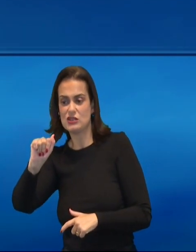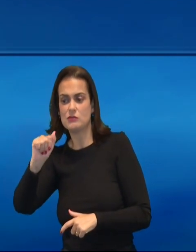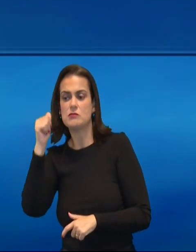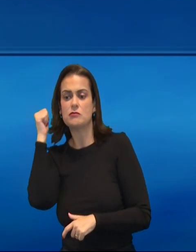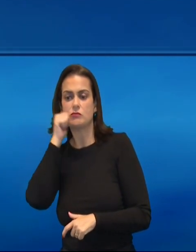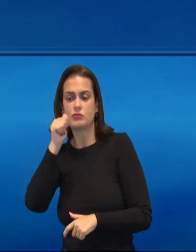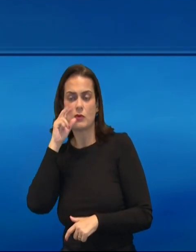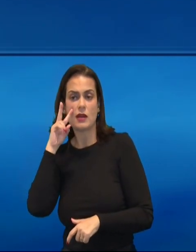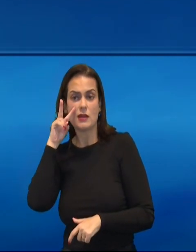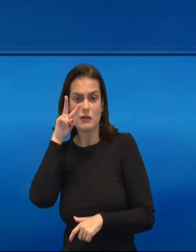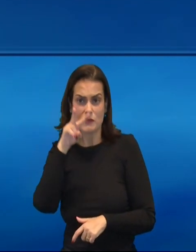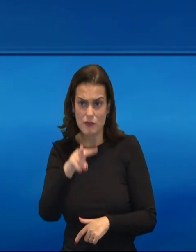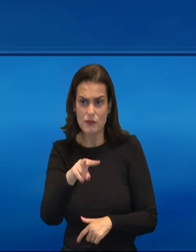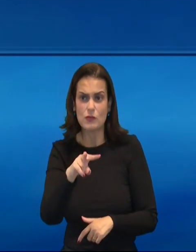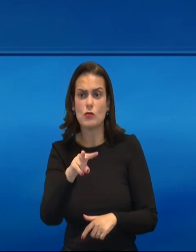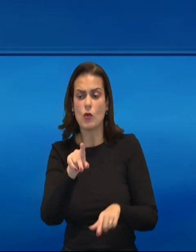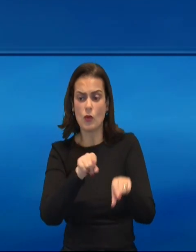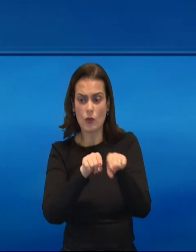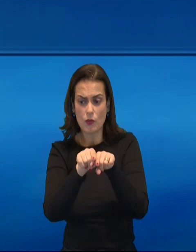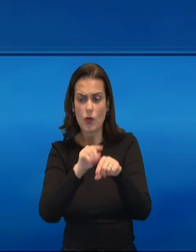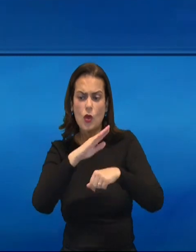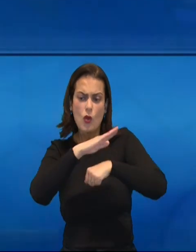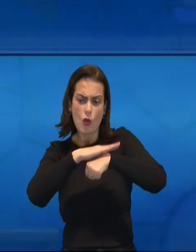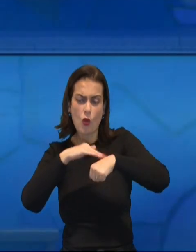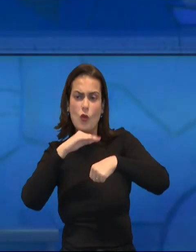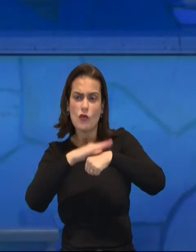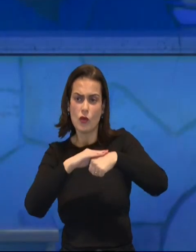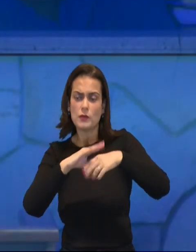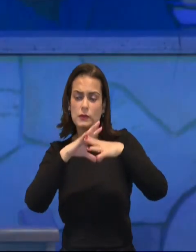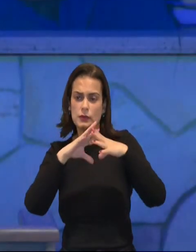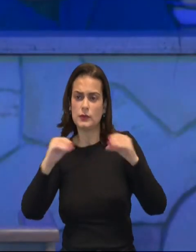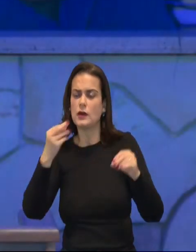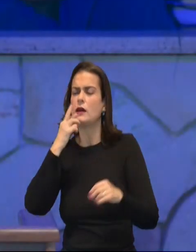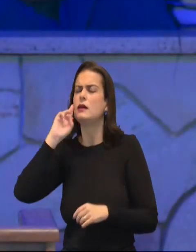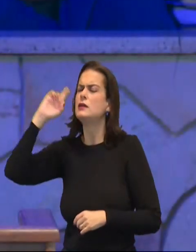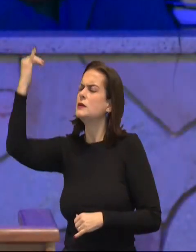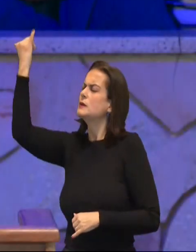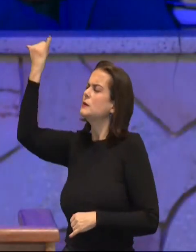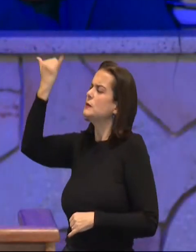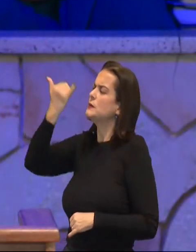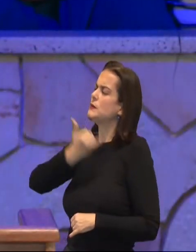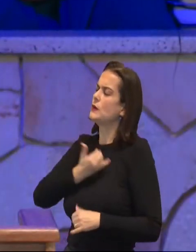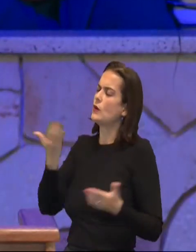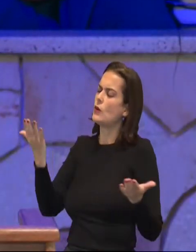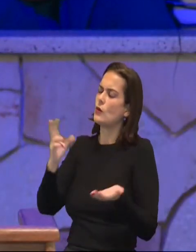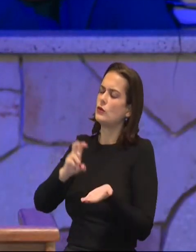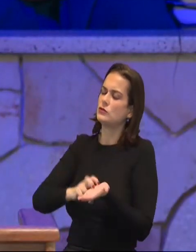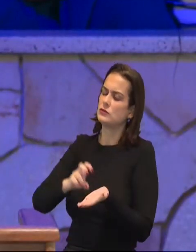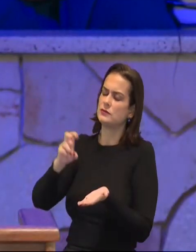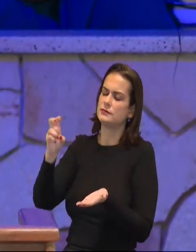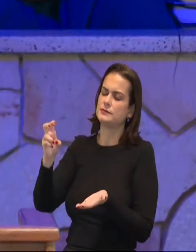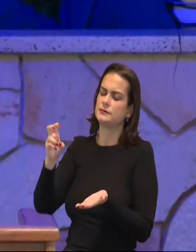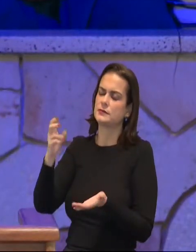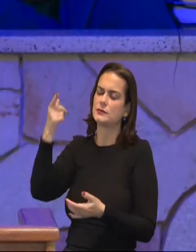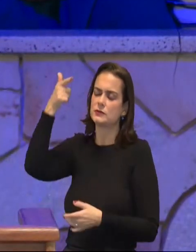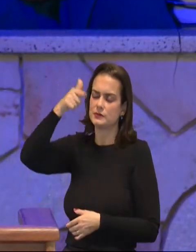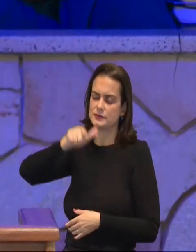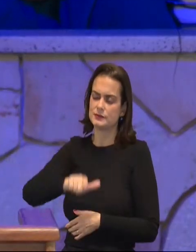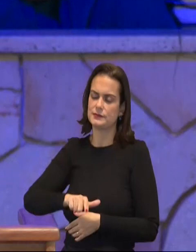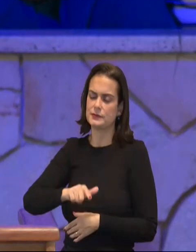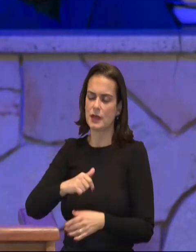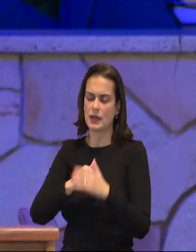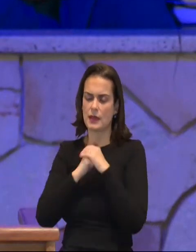os confortaram, então partiram. Senhor Deus, fala aos nossos corações nessa manhã, Senhor, mais uma